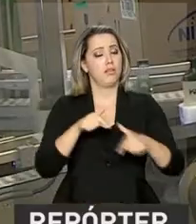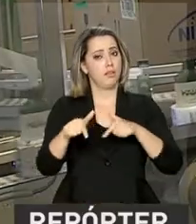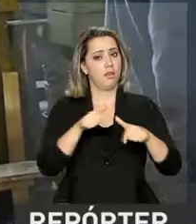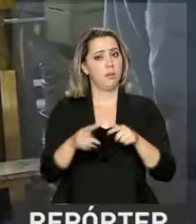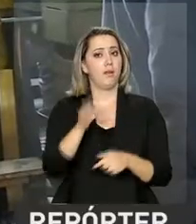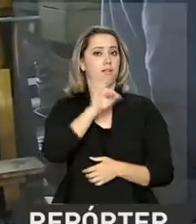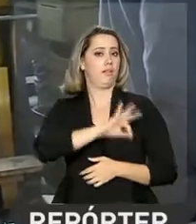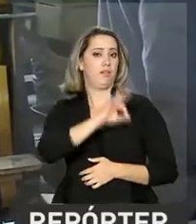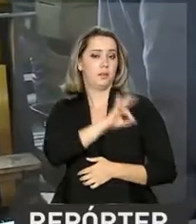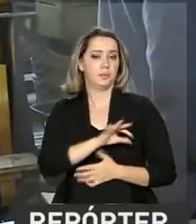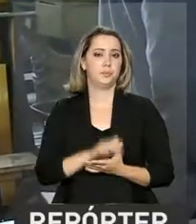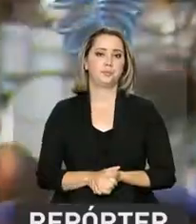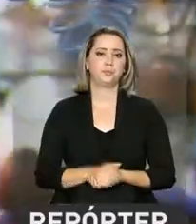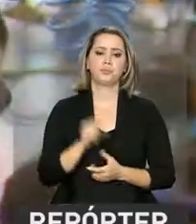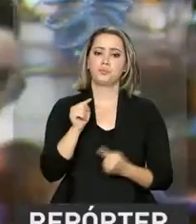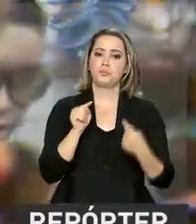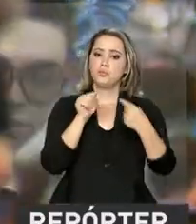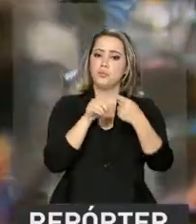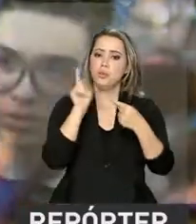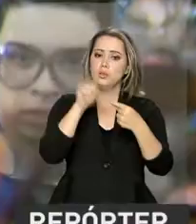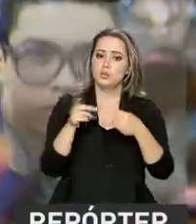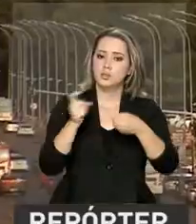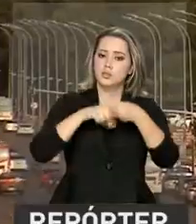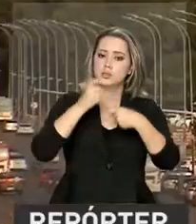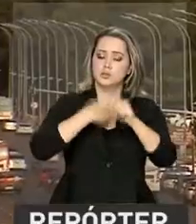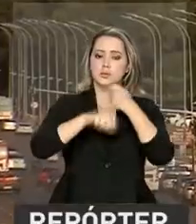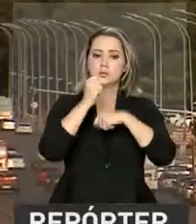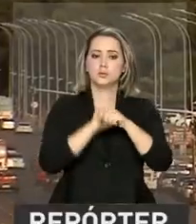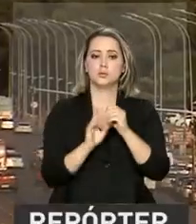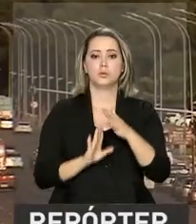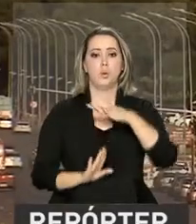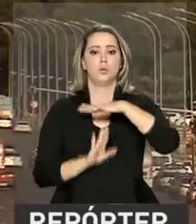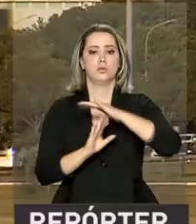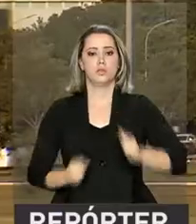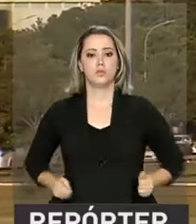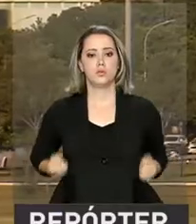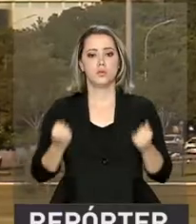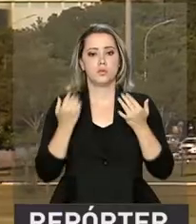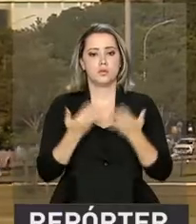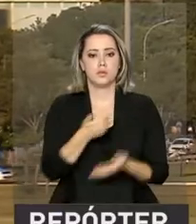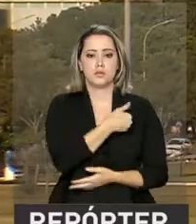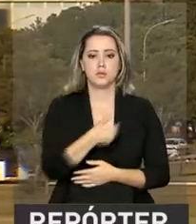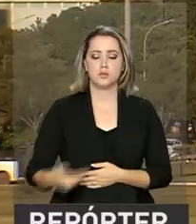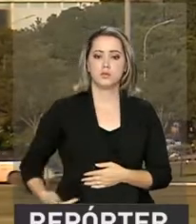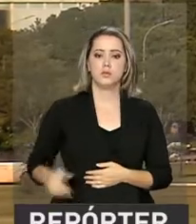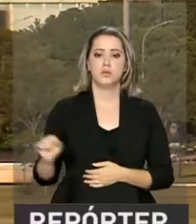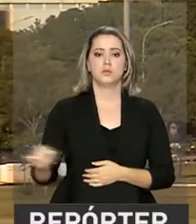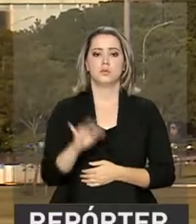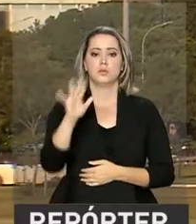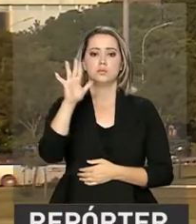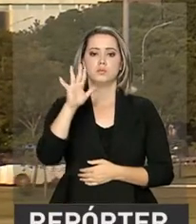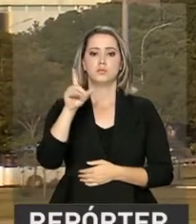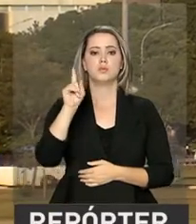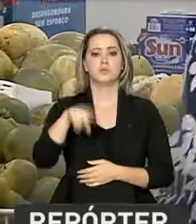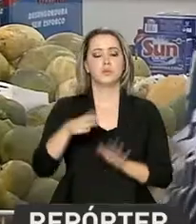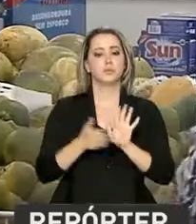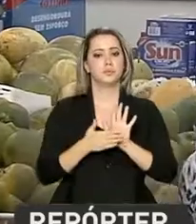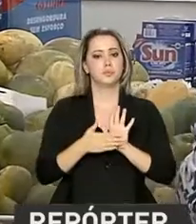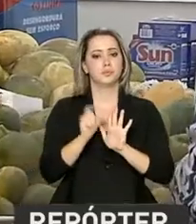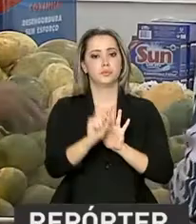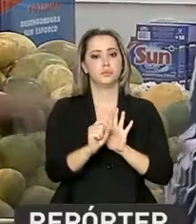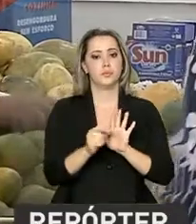uma das metas foi retomar a confiança na economia um teto para limitar os gastos públicos pela inflação foi proposto